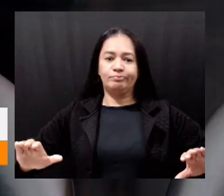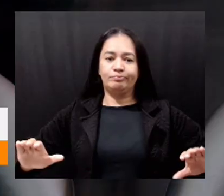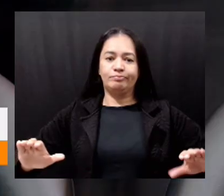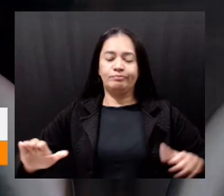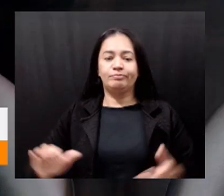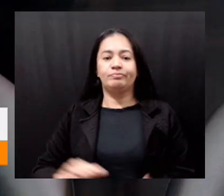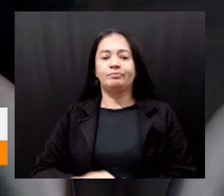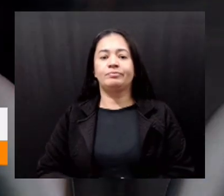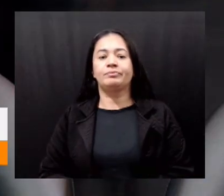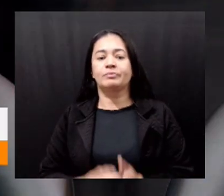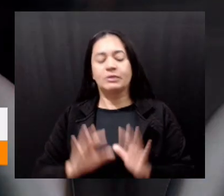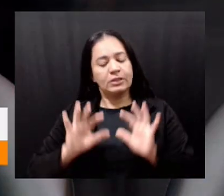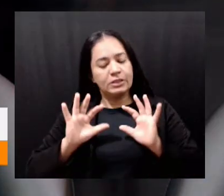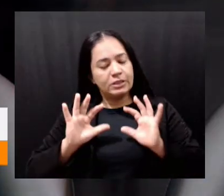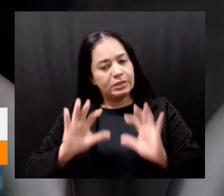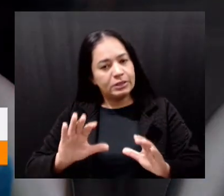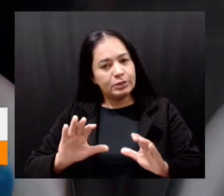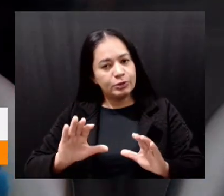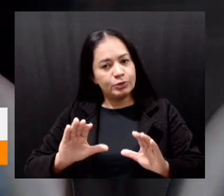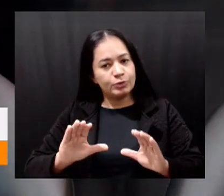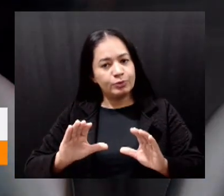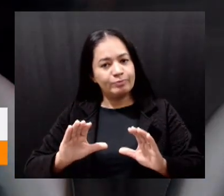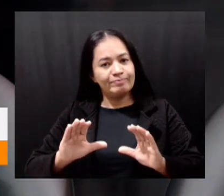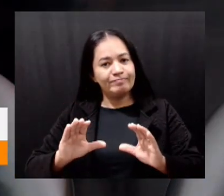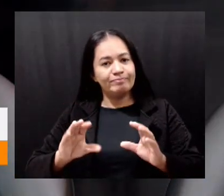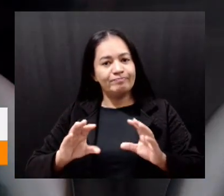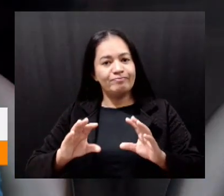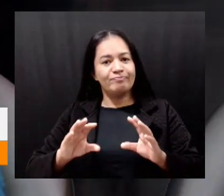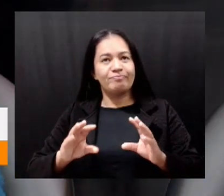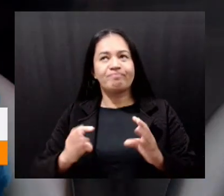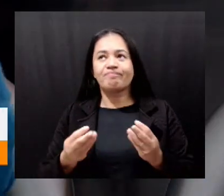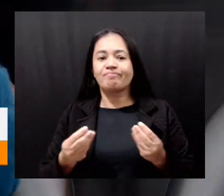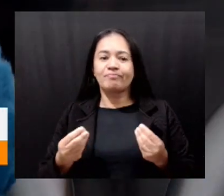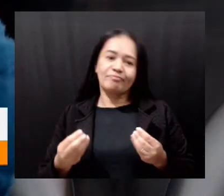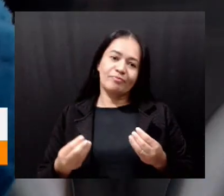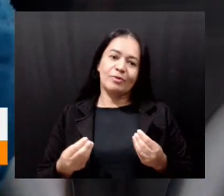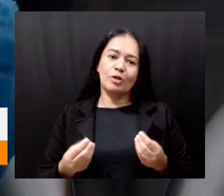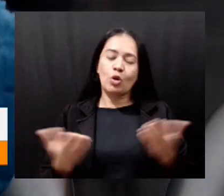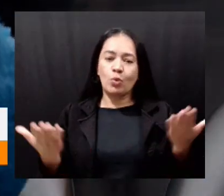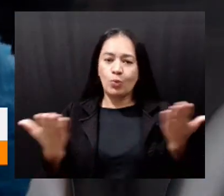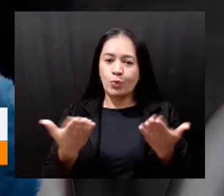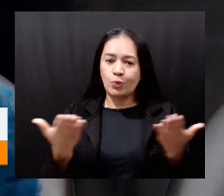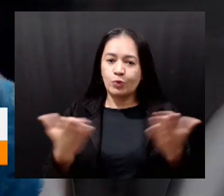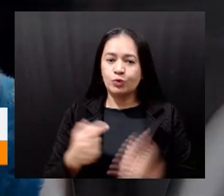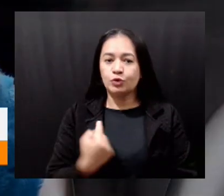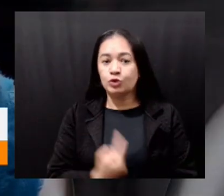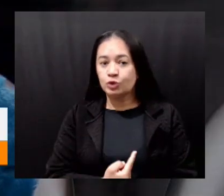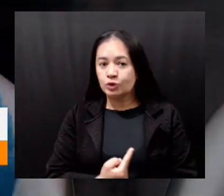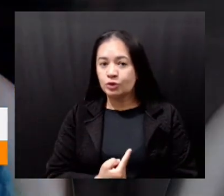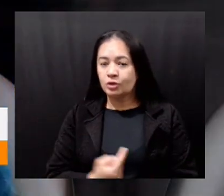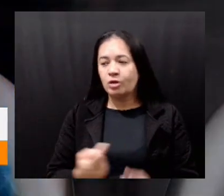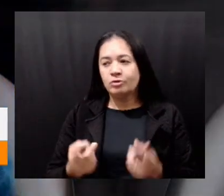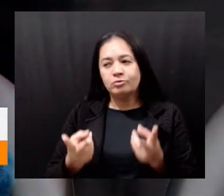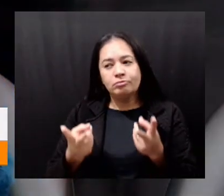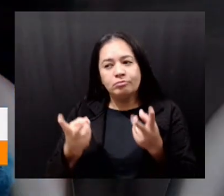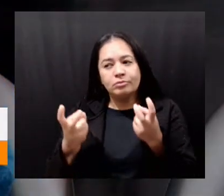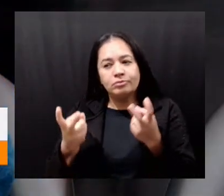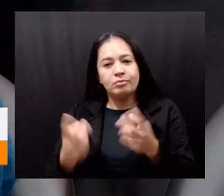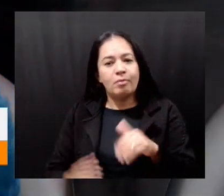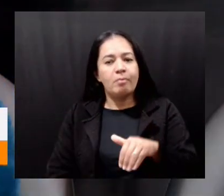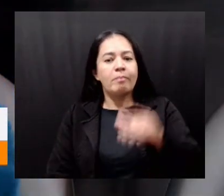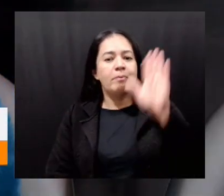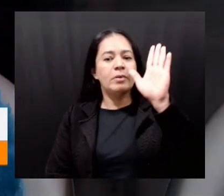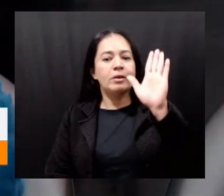isso é algo que hoje nós prestamos mais atenção, né,